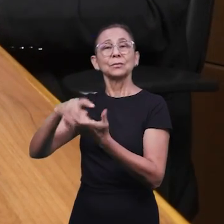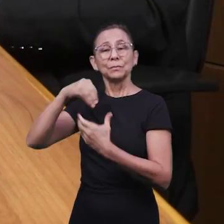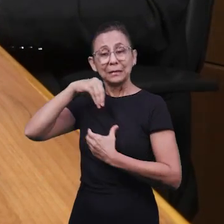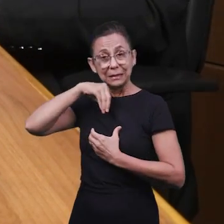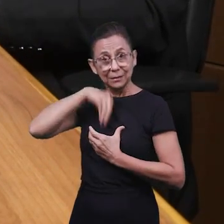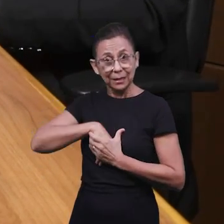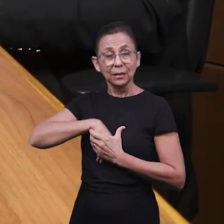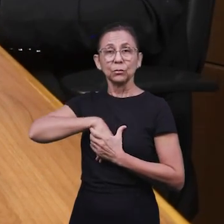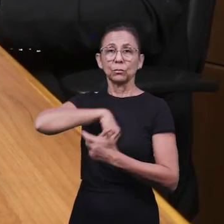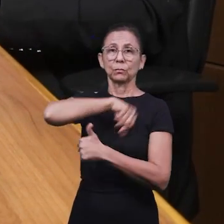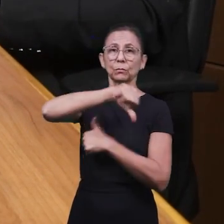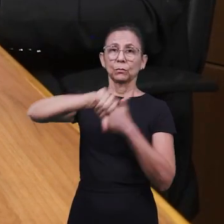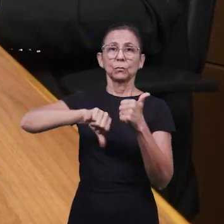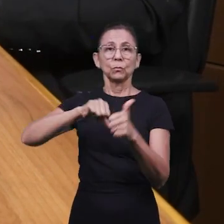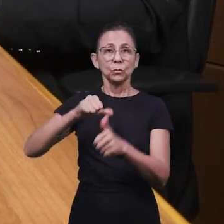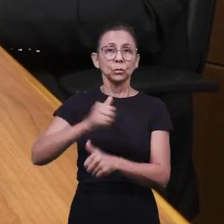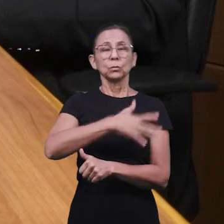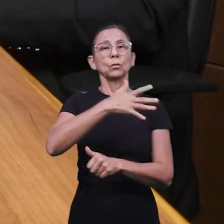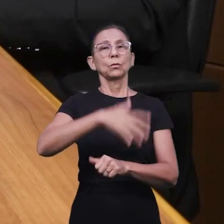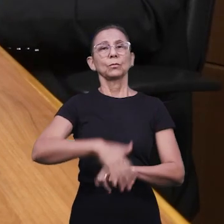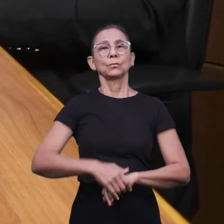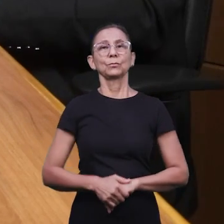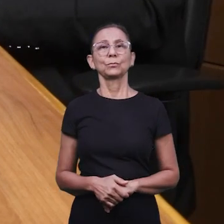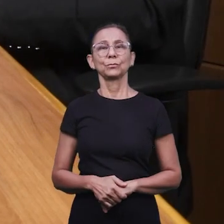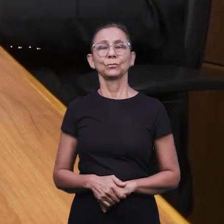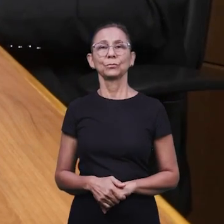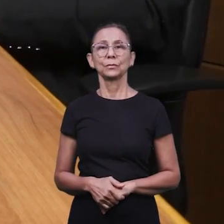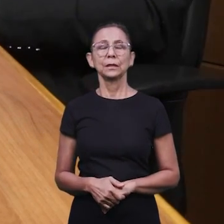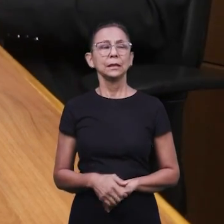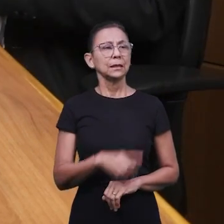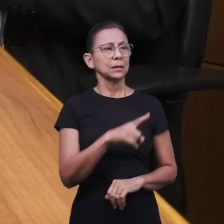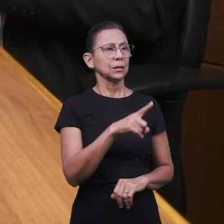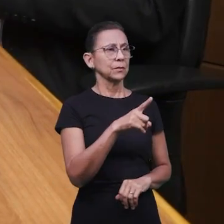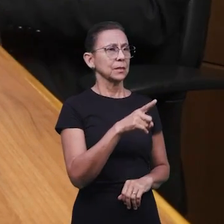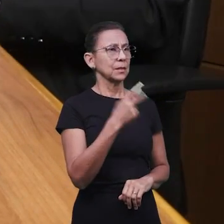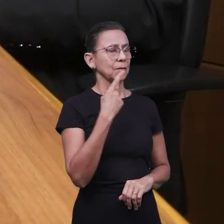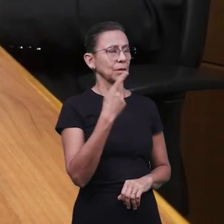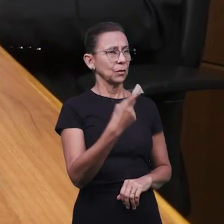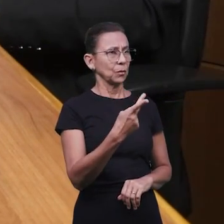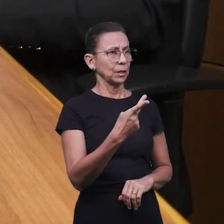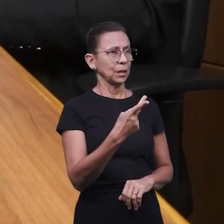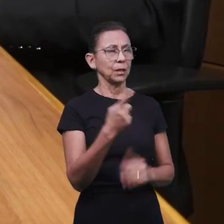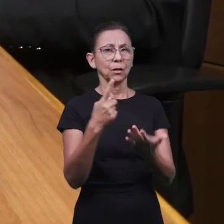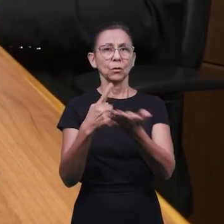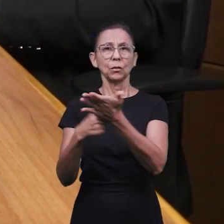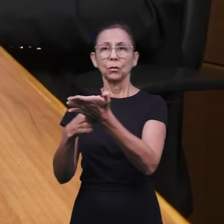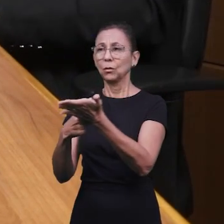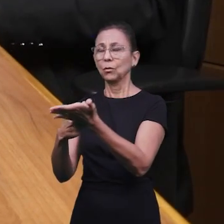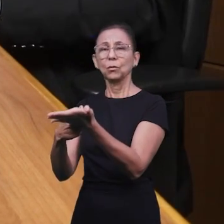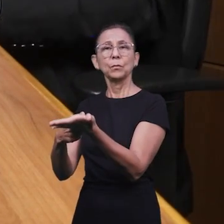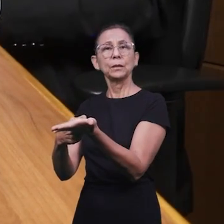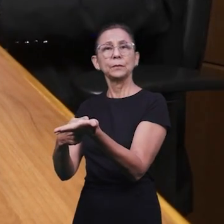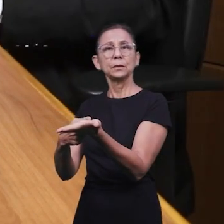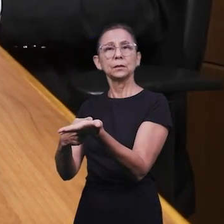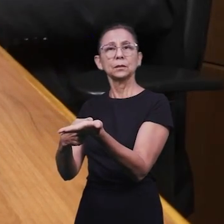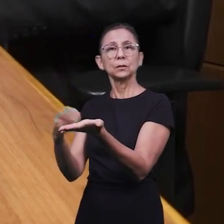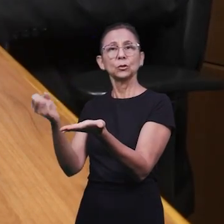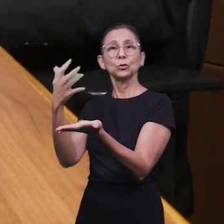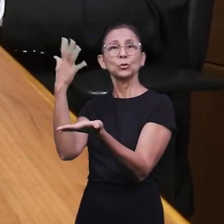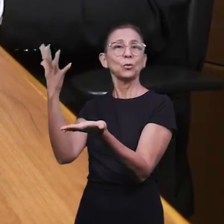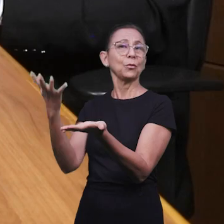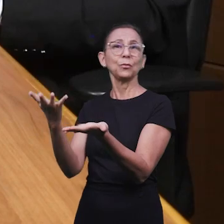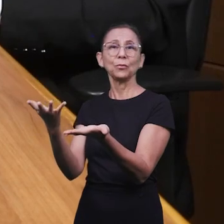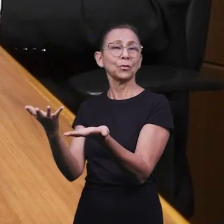viva. E sim, exatamente isso. Por isso que você falou, você usou a expressão, é uma nova aliança, né? Uma nova aliança. Então, o que é uma nova aliança? É um